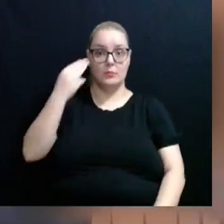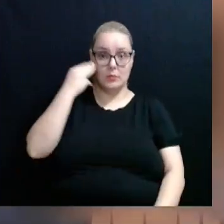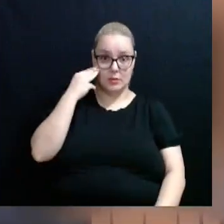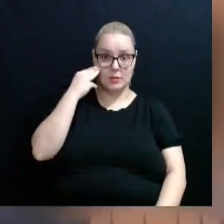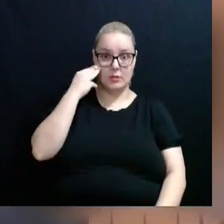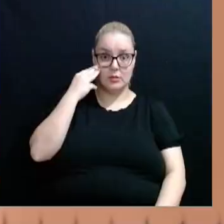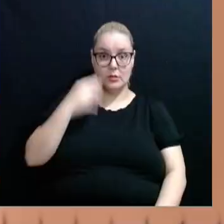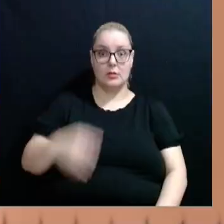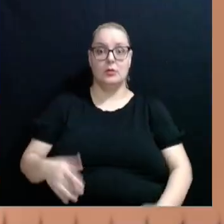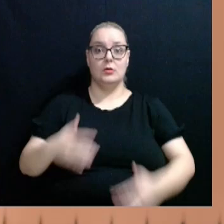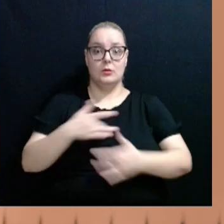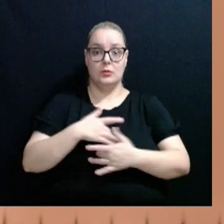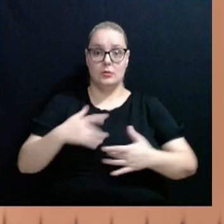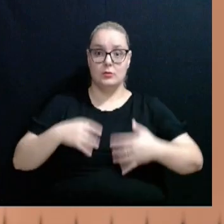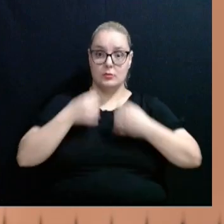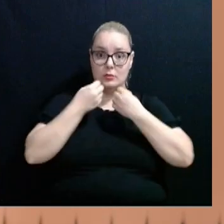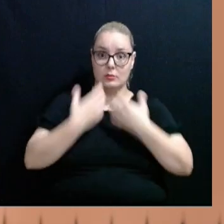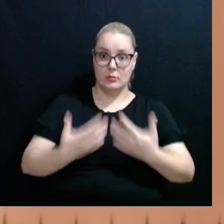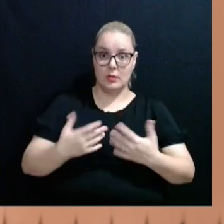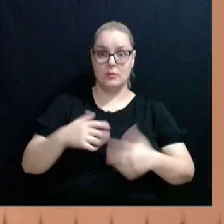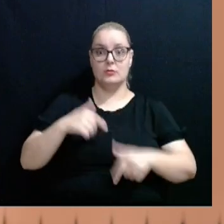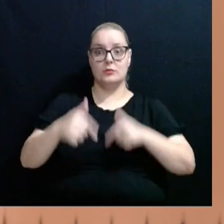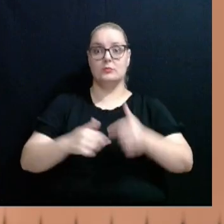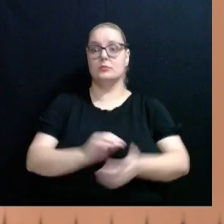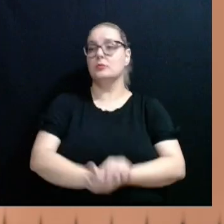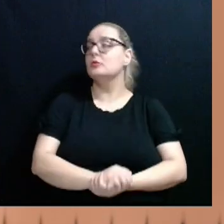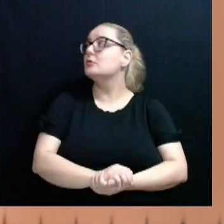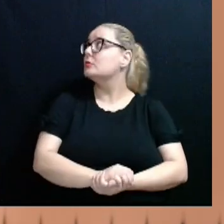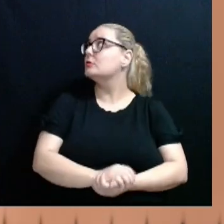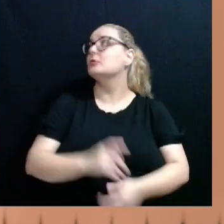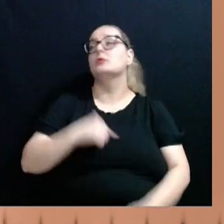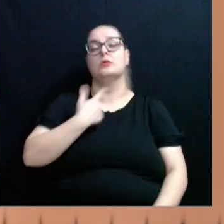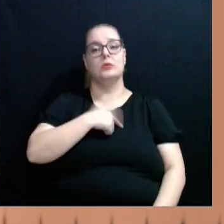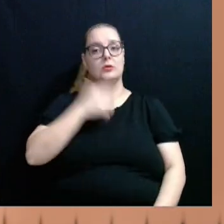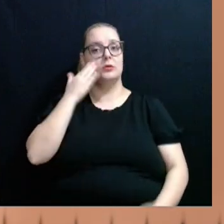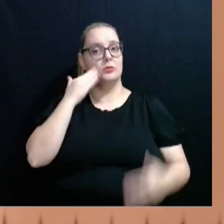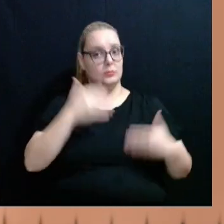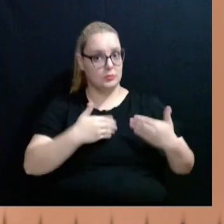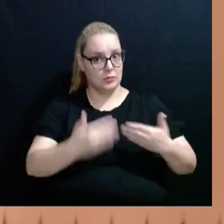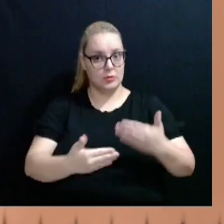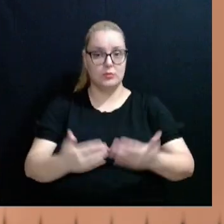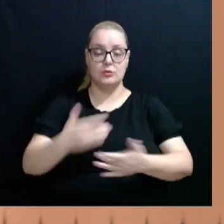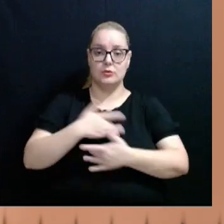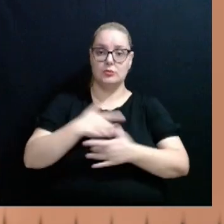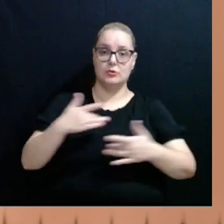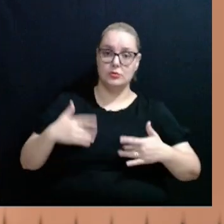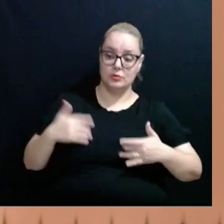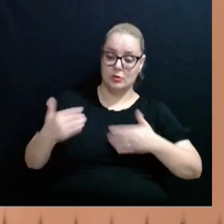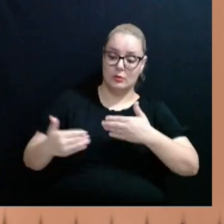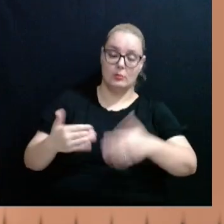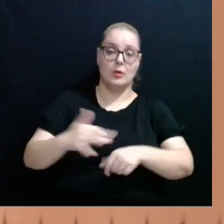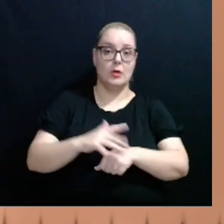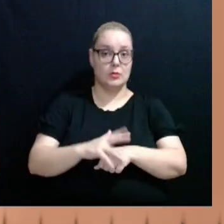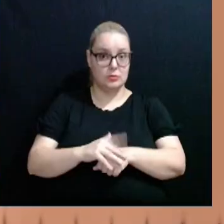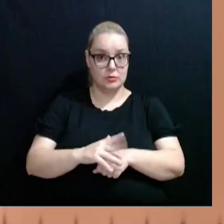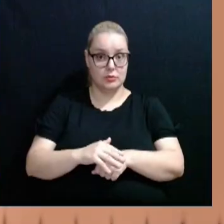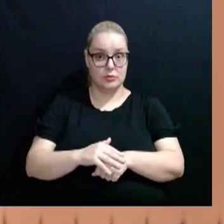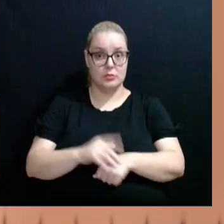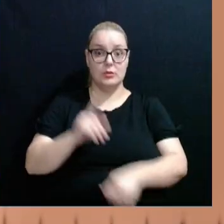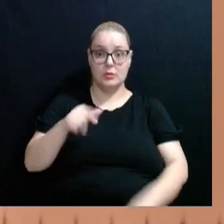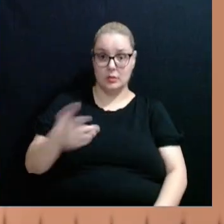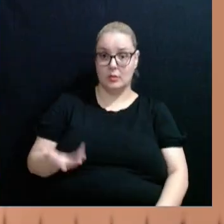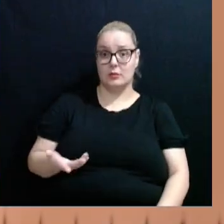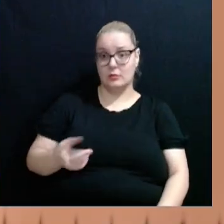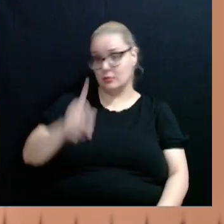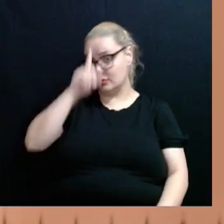dos trabalhadores. E a gente sabe que o processo de saúde, o processo de adoecimento, ele é determinado